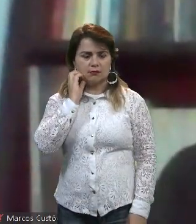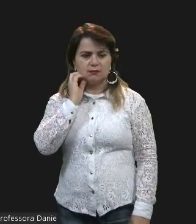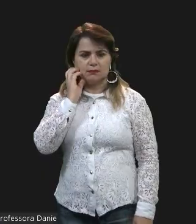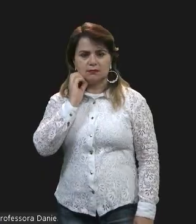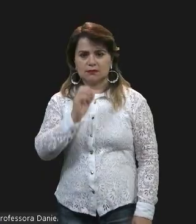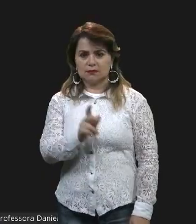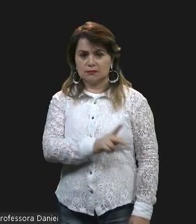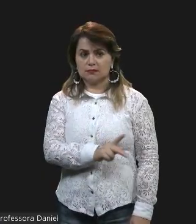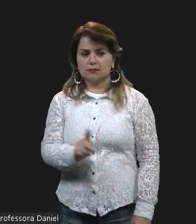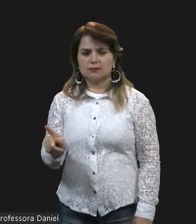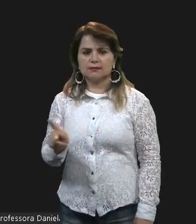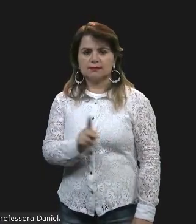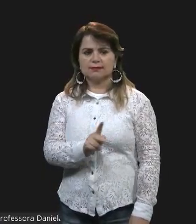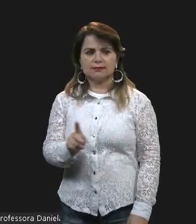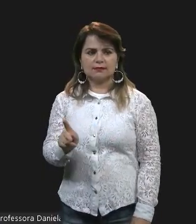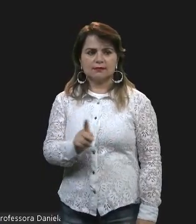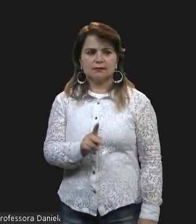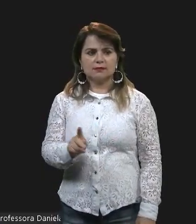Presidente.